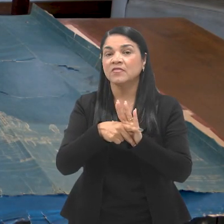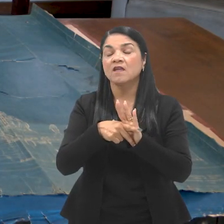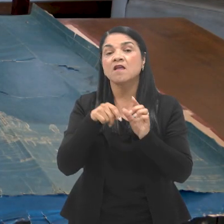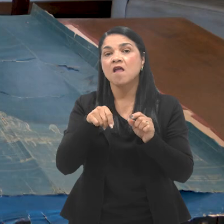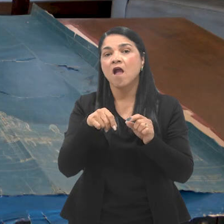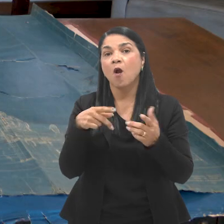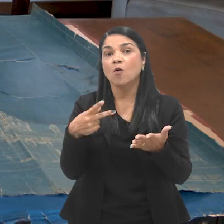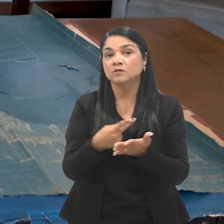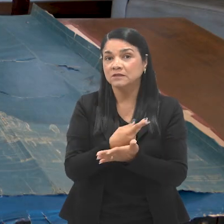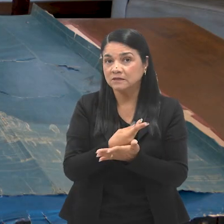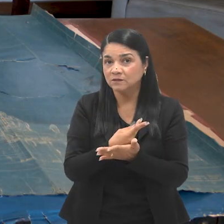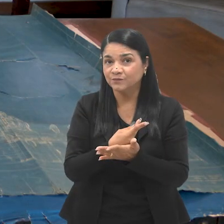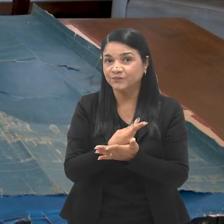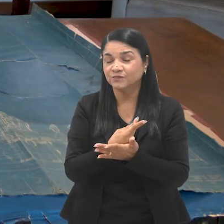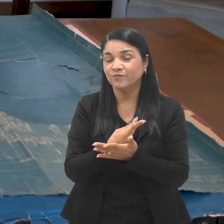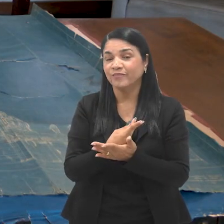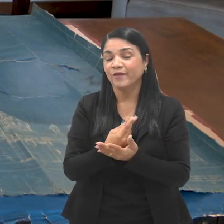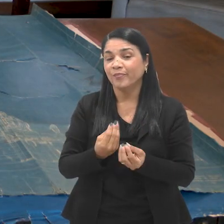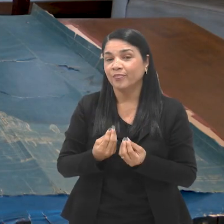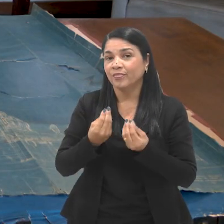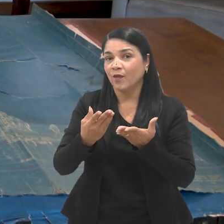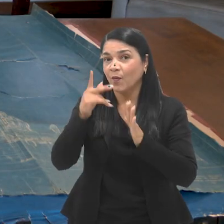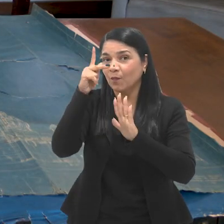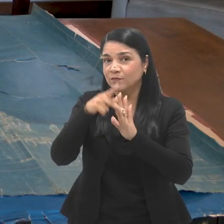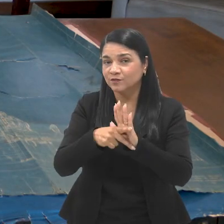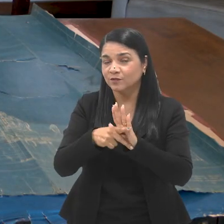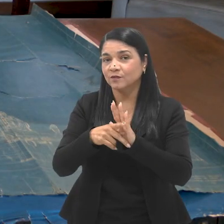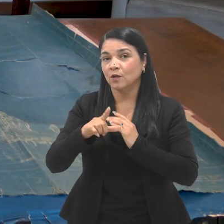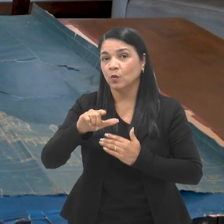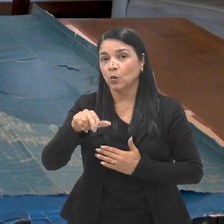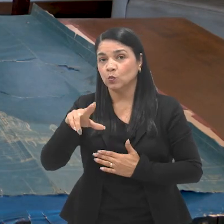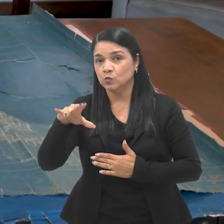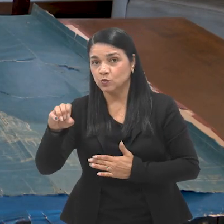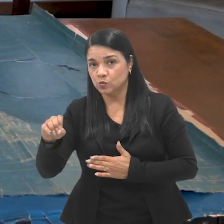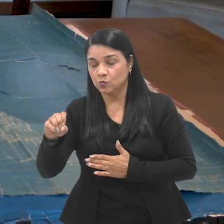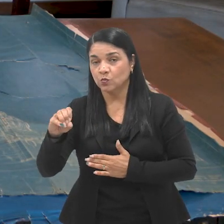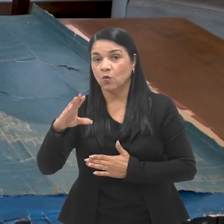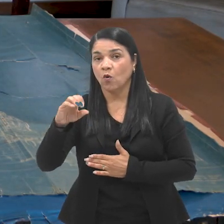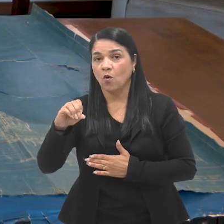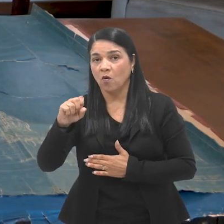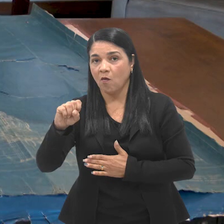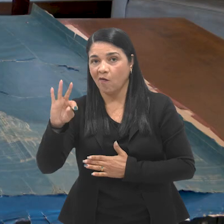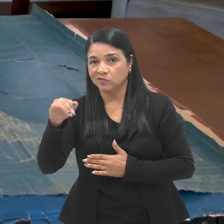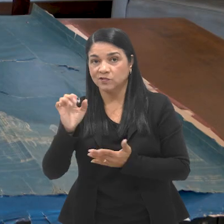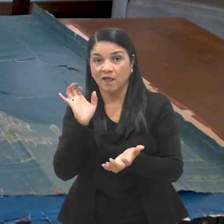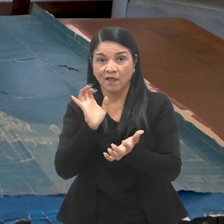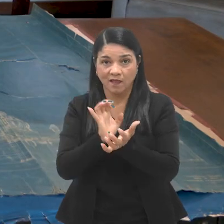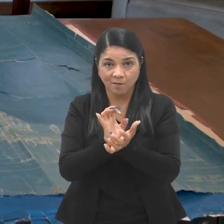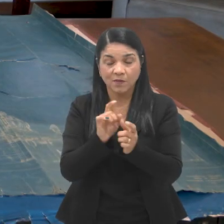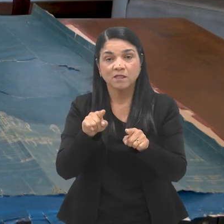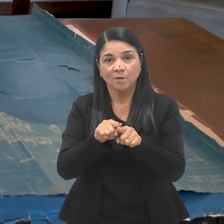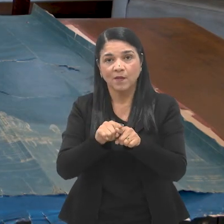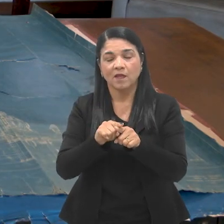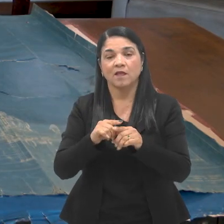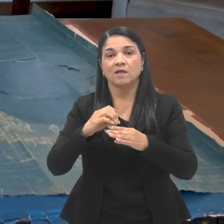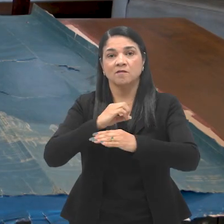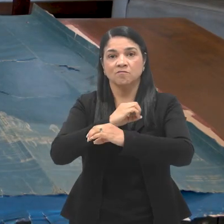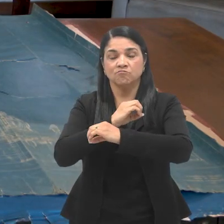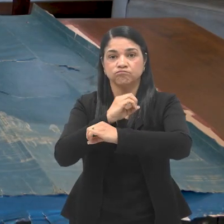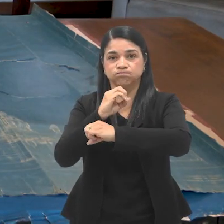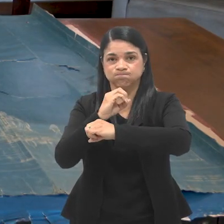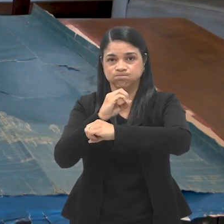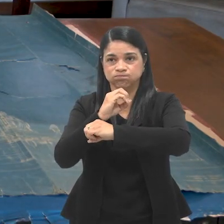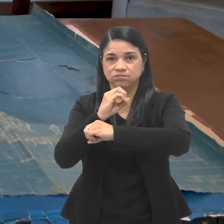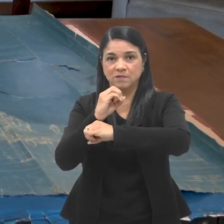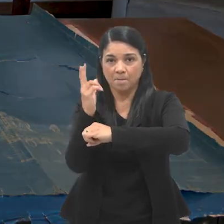acabaram dando esse projeto a Lúcio Costa, Oscar Niemeyer e uma equipe de outros arquitetos que construíram um projeto que